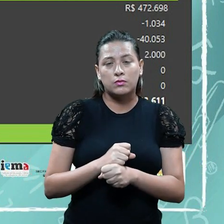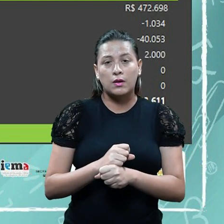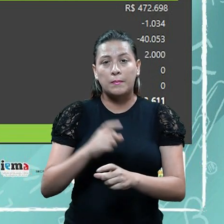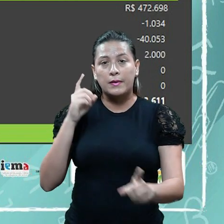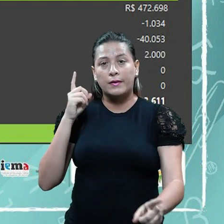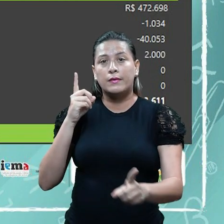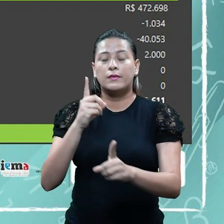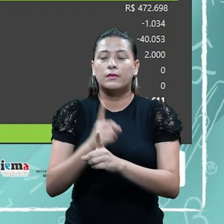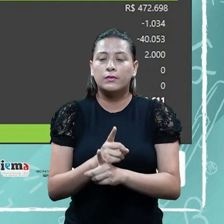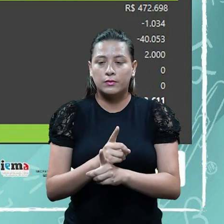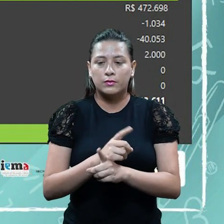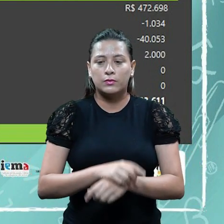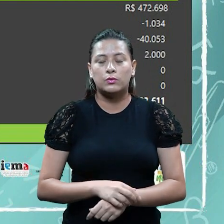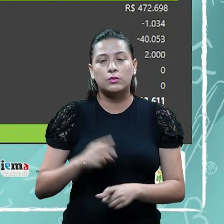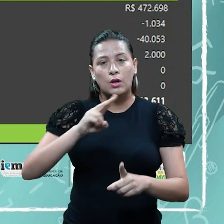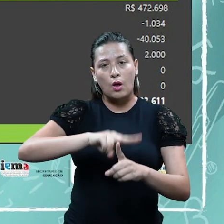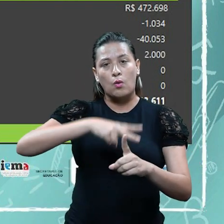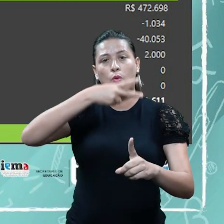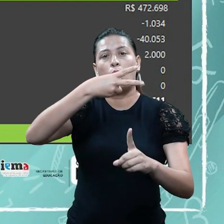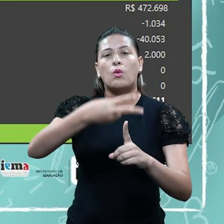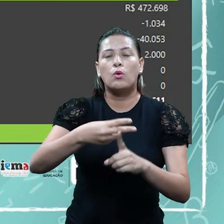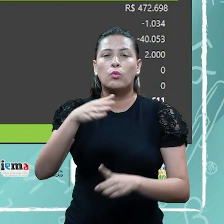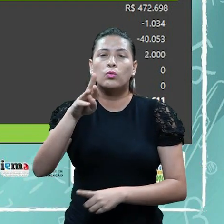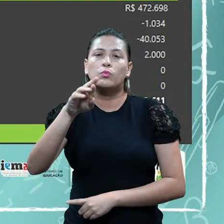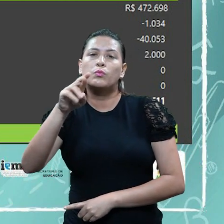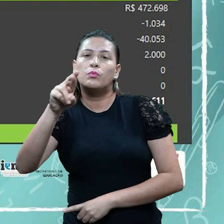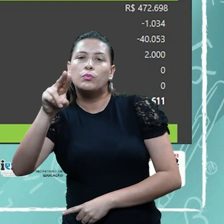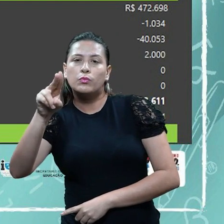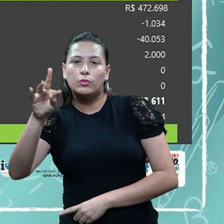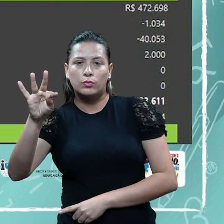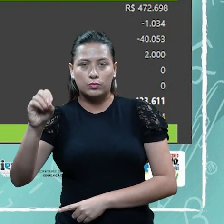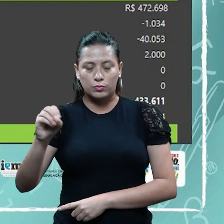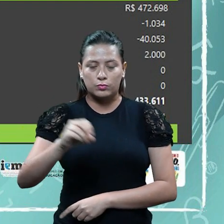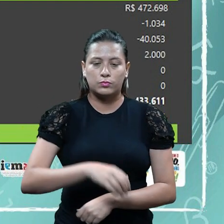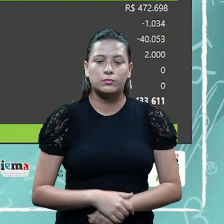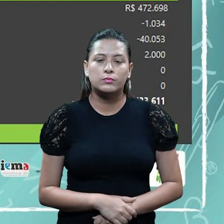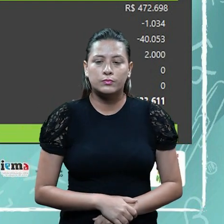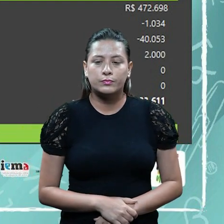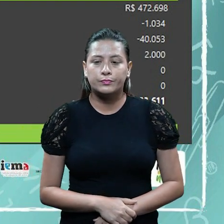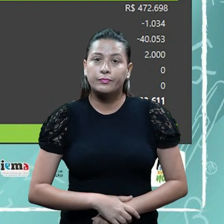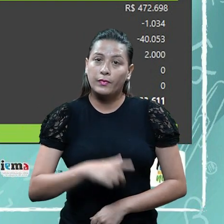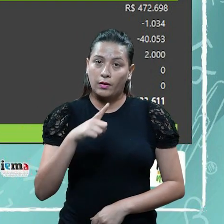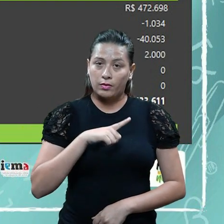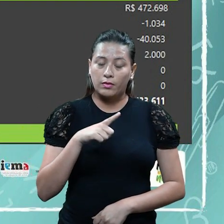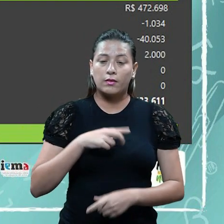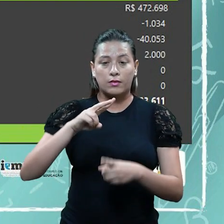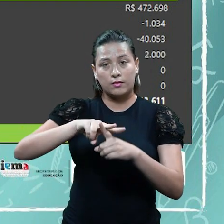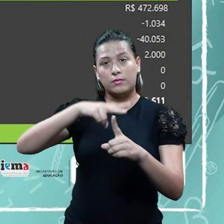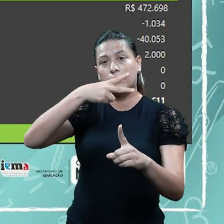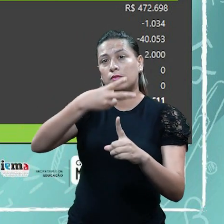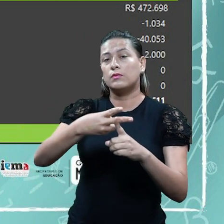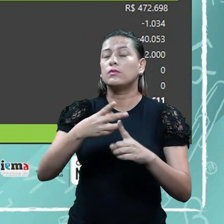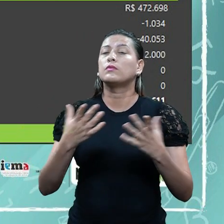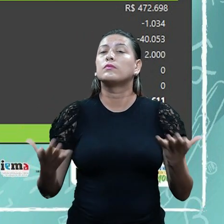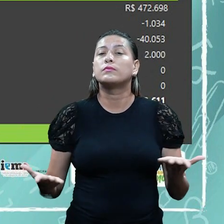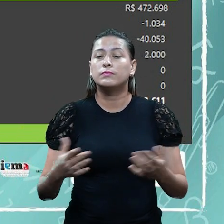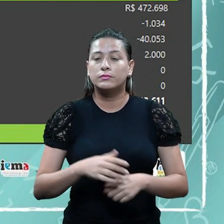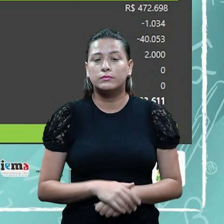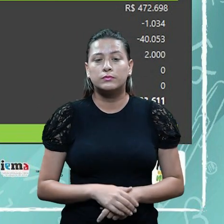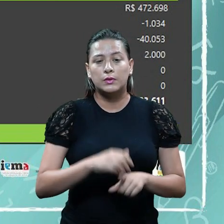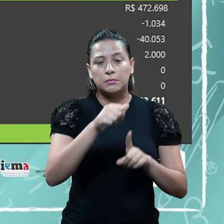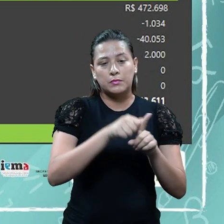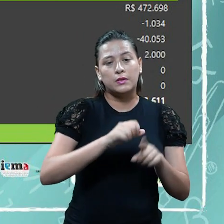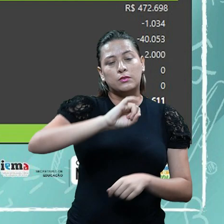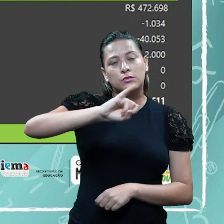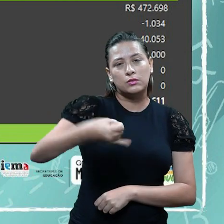bruto. Então, de todas as minhas operações brutas, eu obtive um lucro. Esse lucro foi o quê?